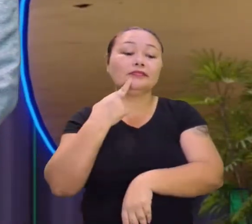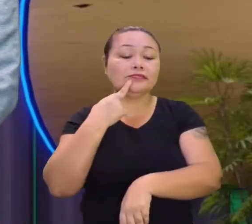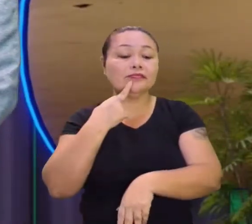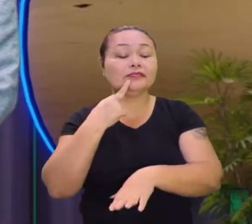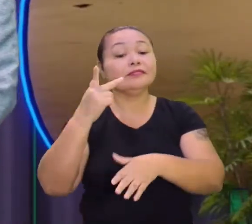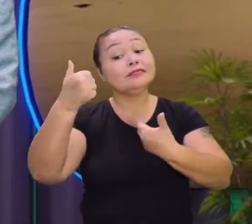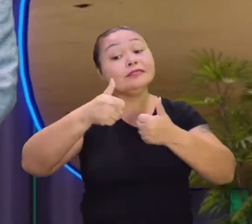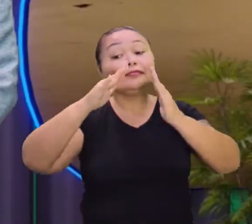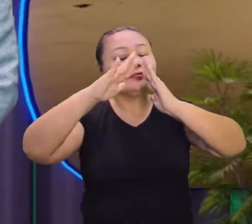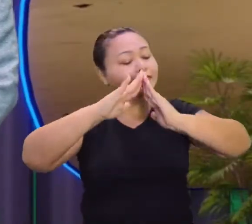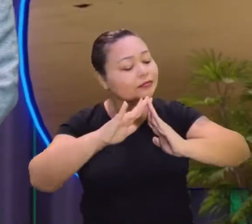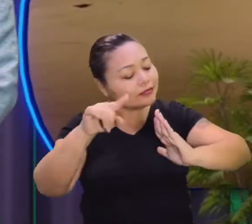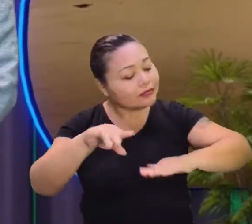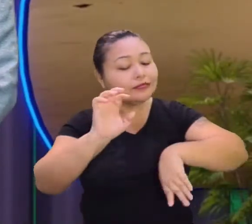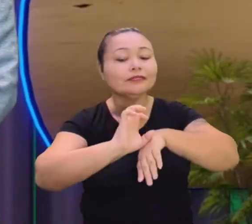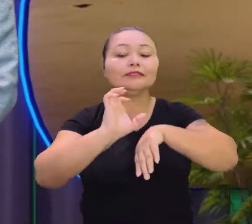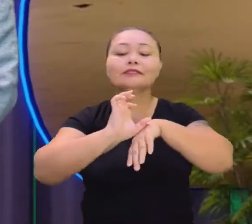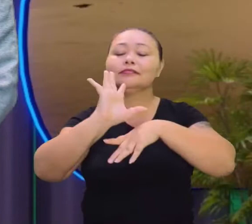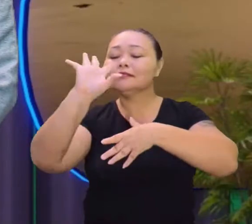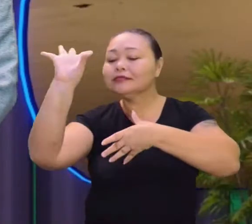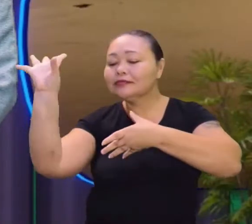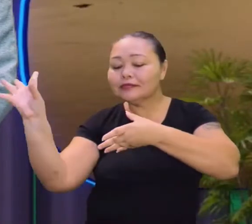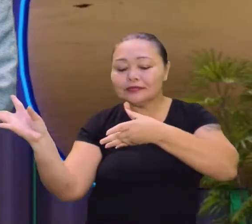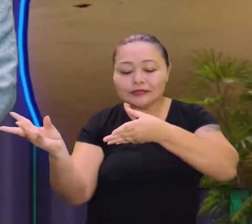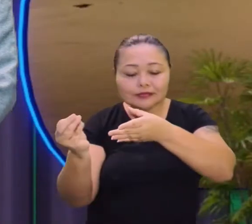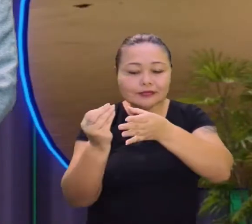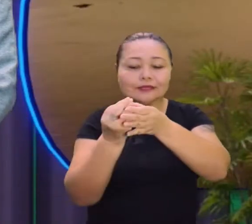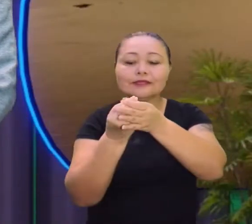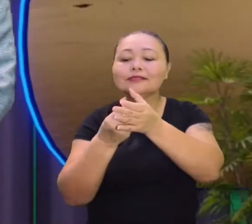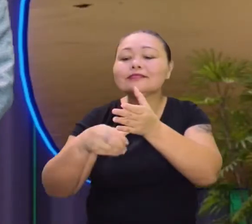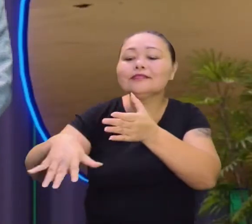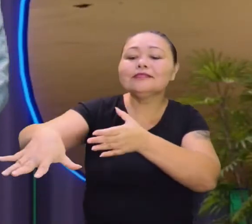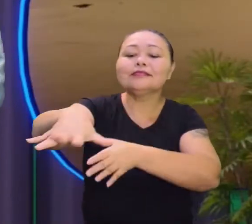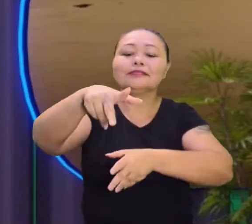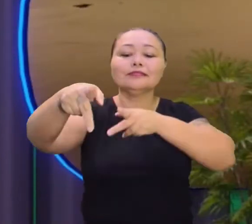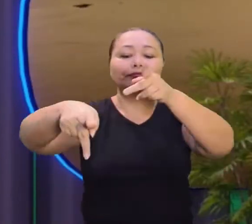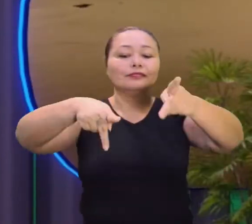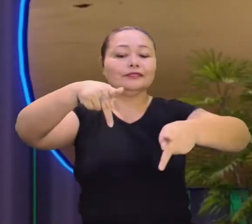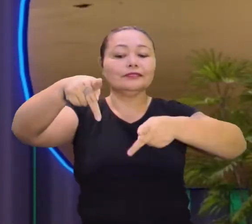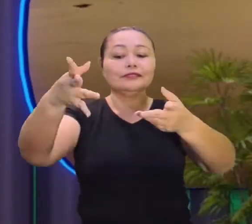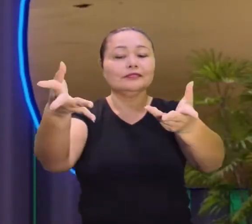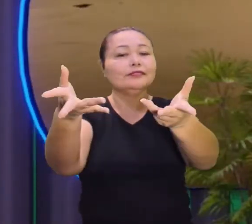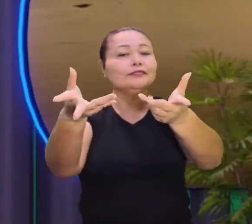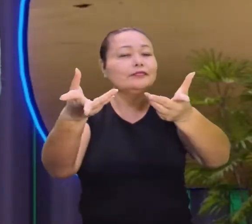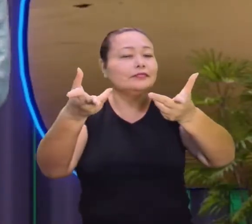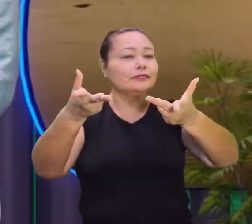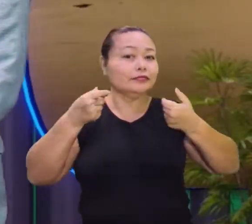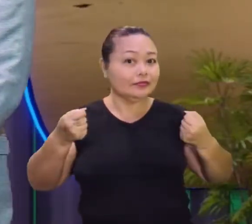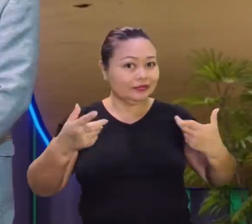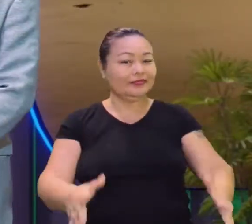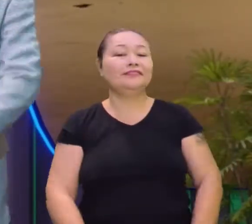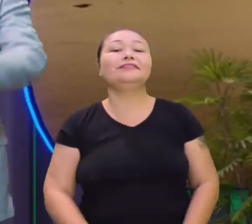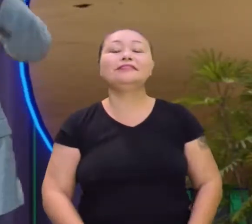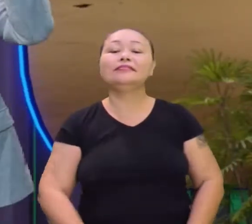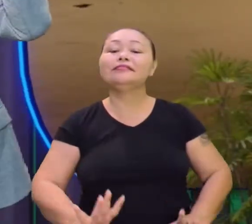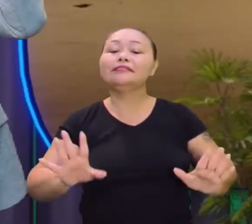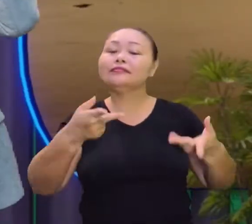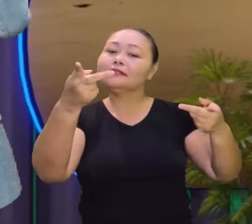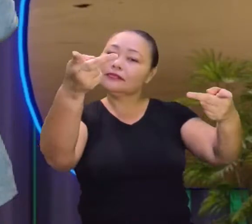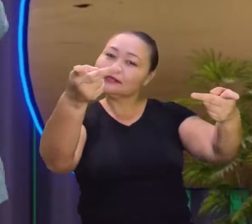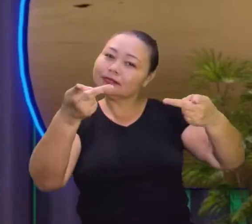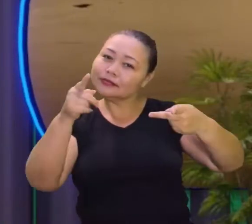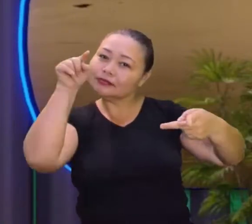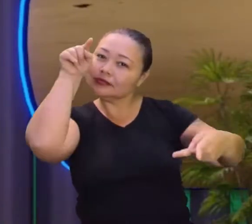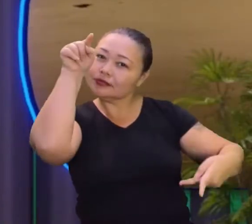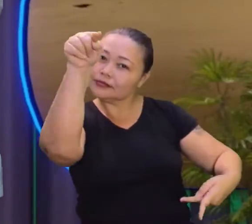E a gente mora nesse estado e a gente faz parte dessa população maravilhosa, né, professor Jorge? É isso aí. E